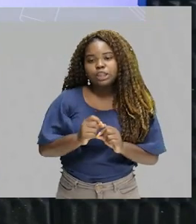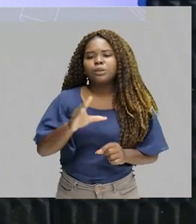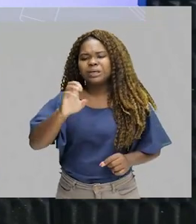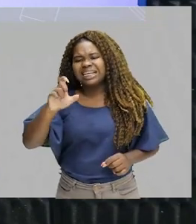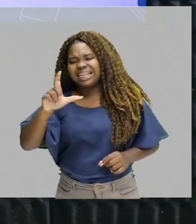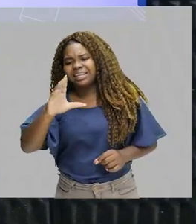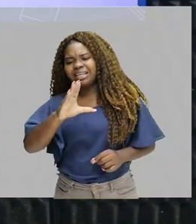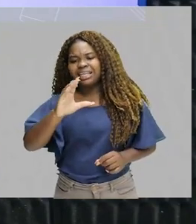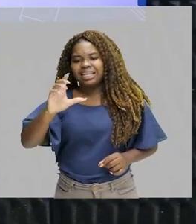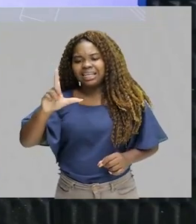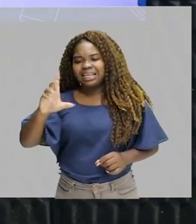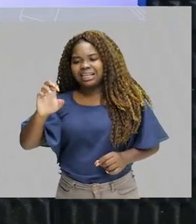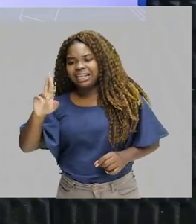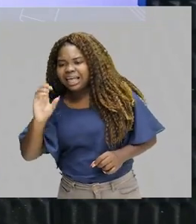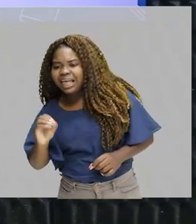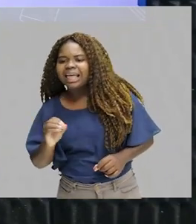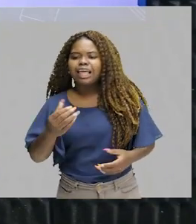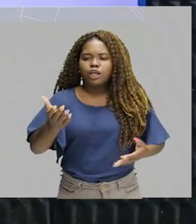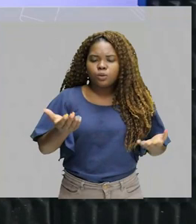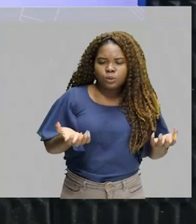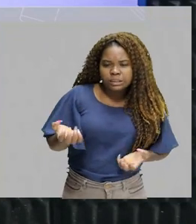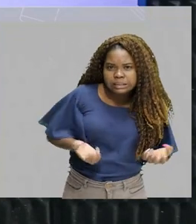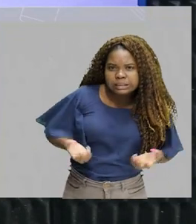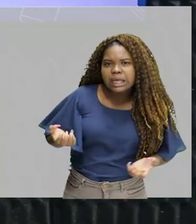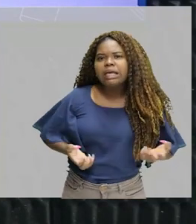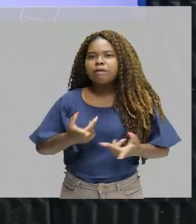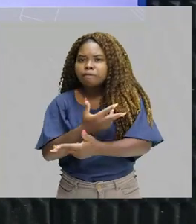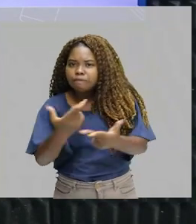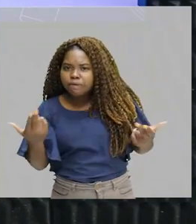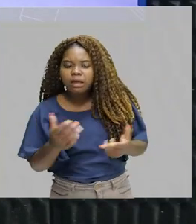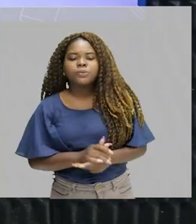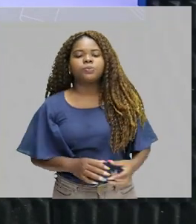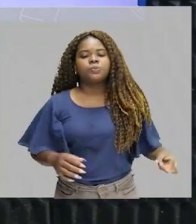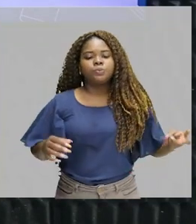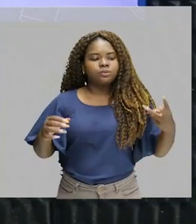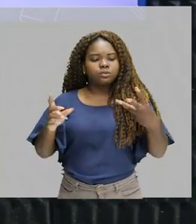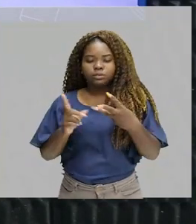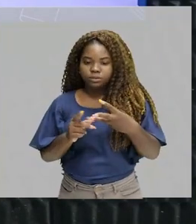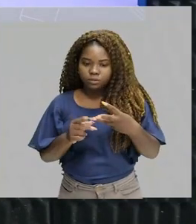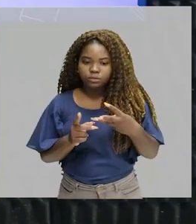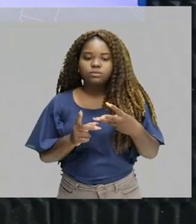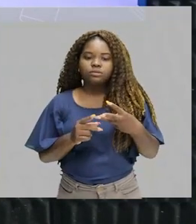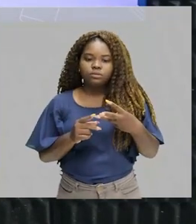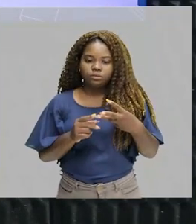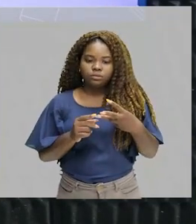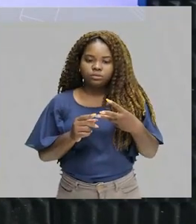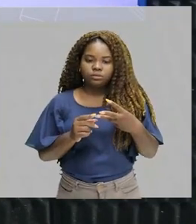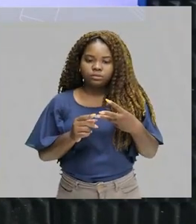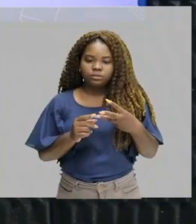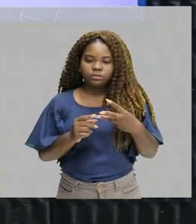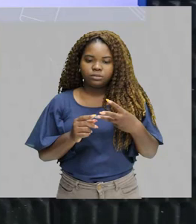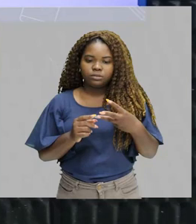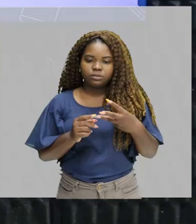servos né então é isso é esse modelo que é o modelo estamental estratificação por